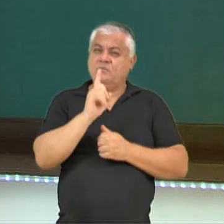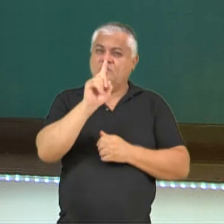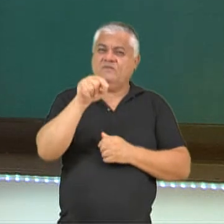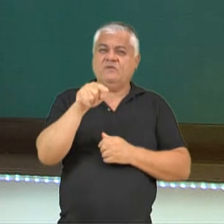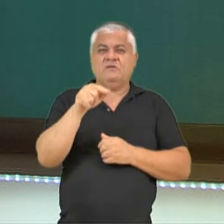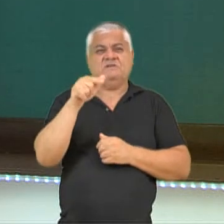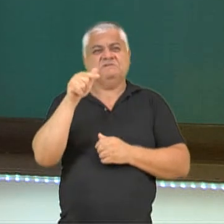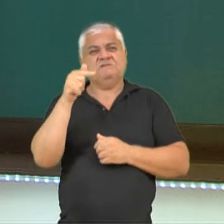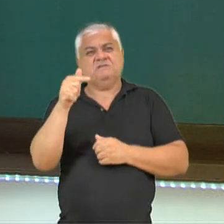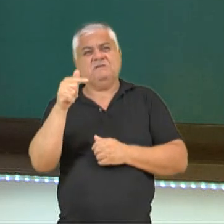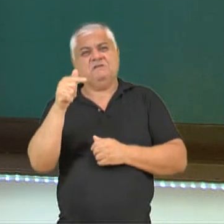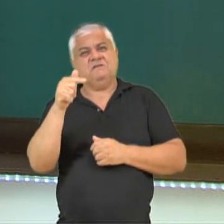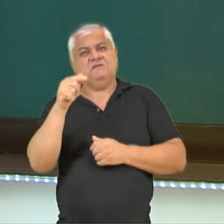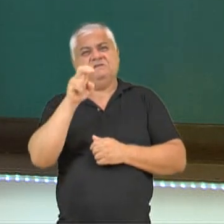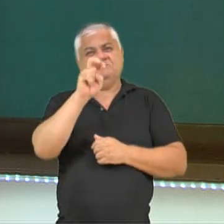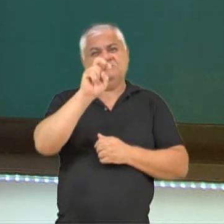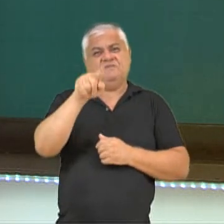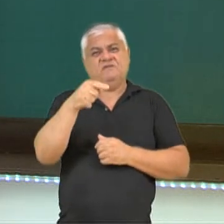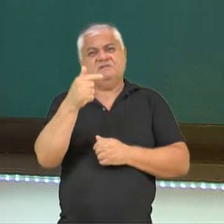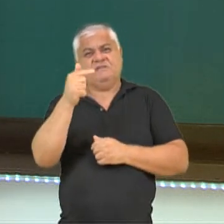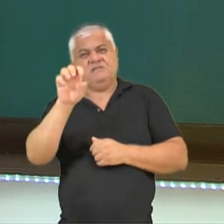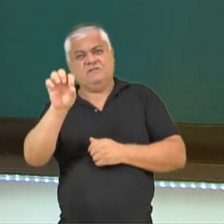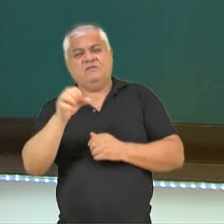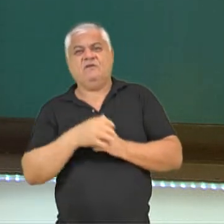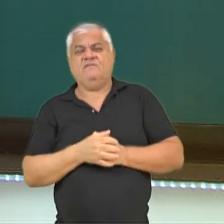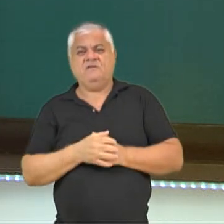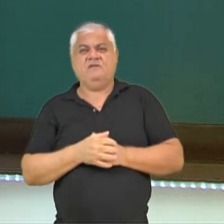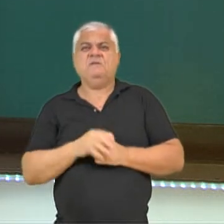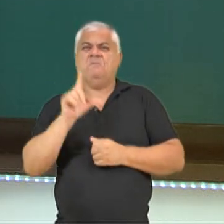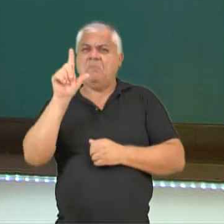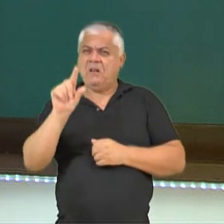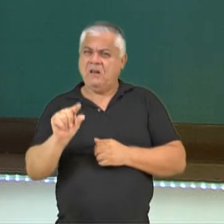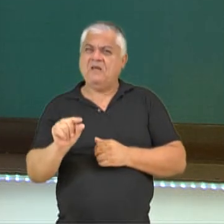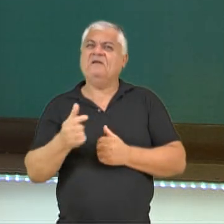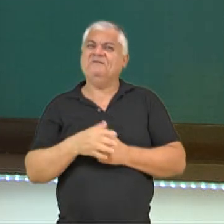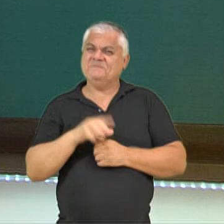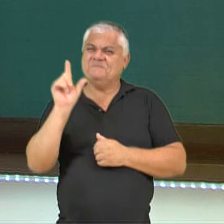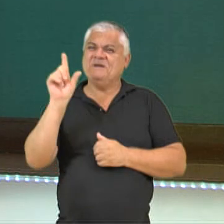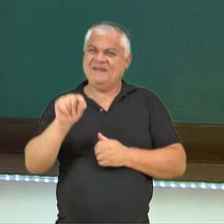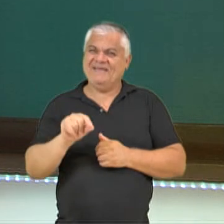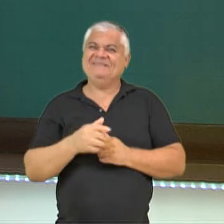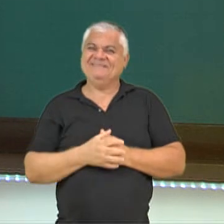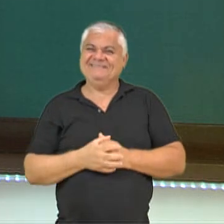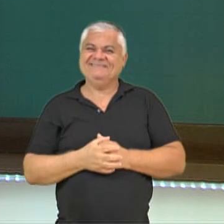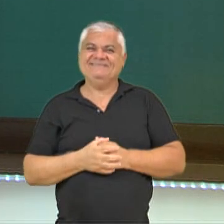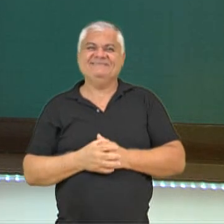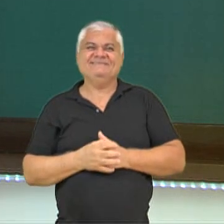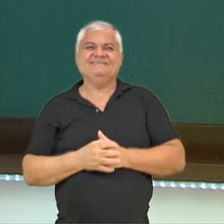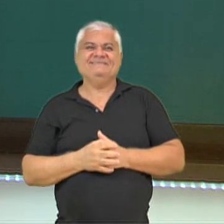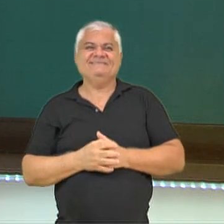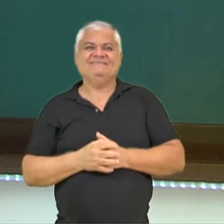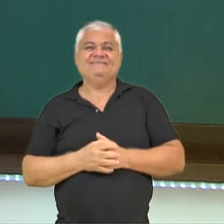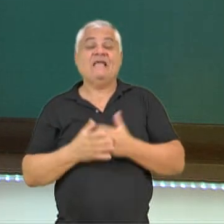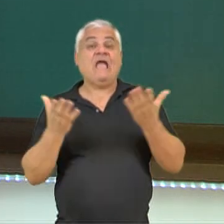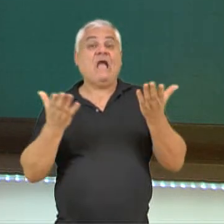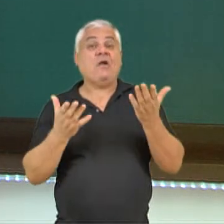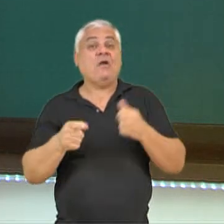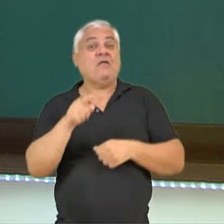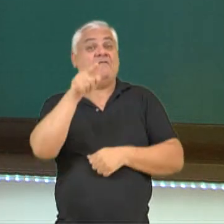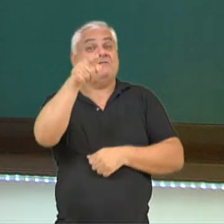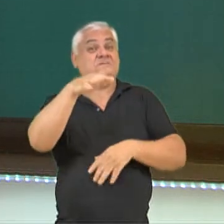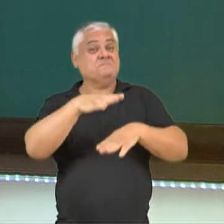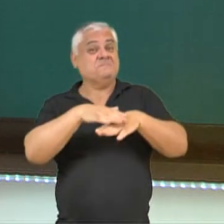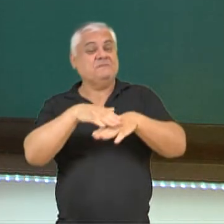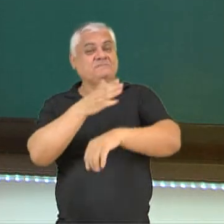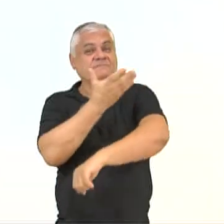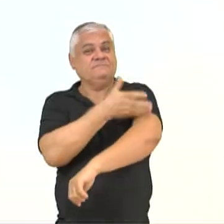5,79. Então, se você achou que era muita coisa, é bem pequenininho, bem pouquinho. Ok? E agora, sua